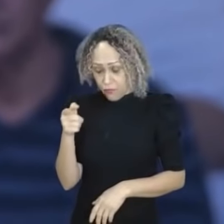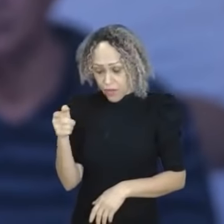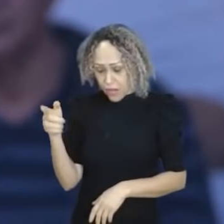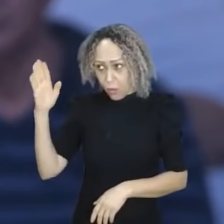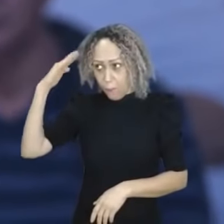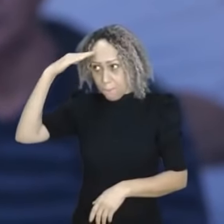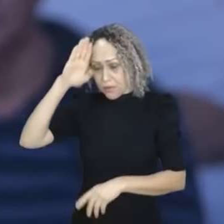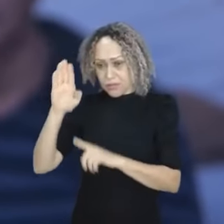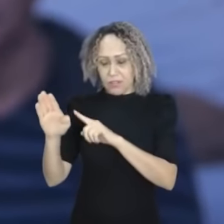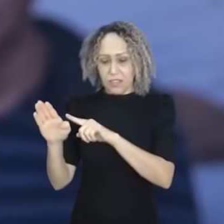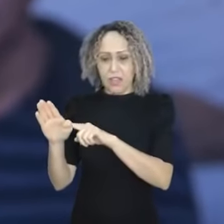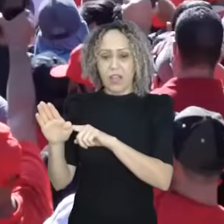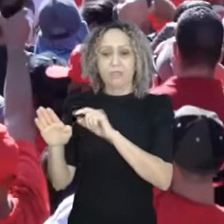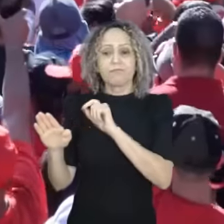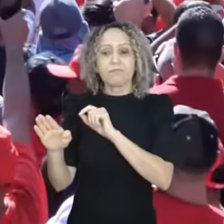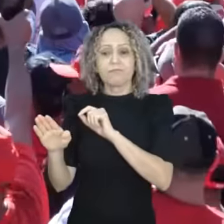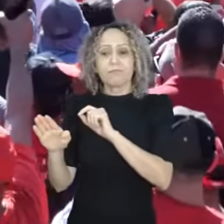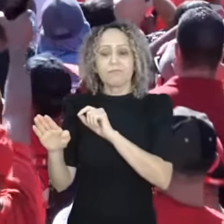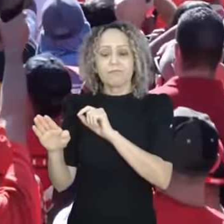Bolsonaro.